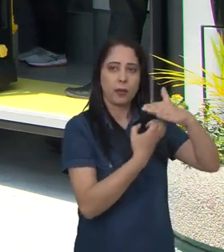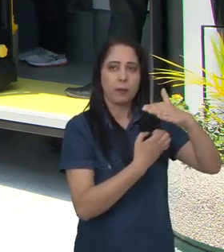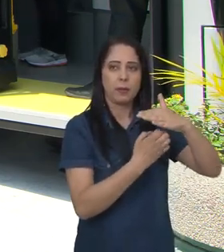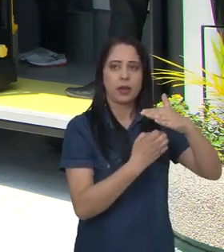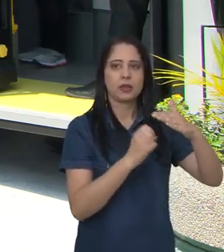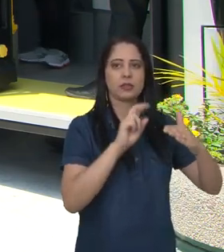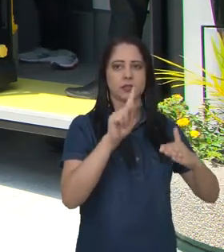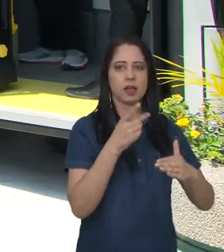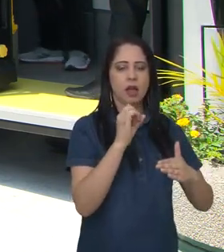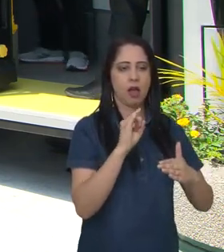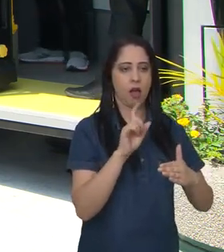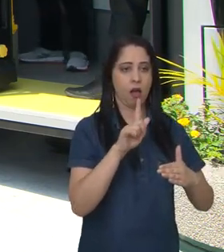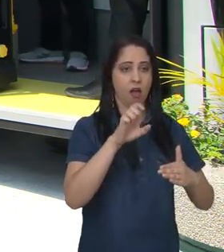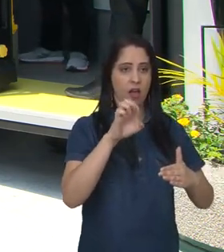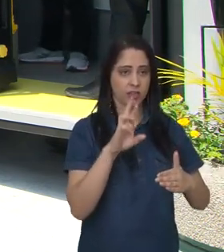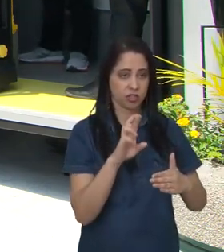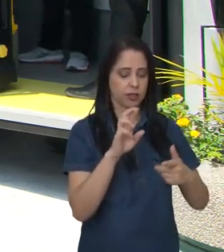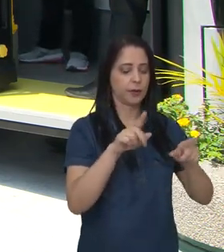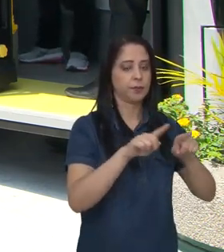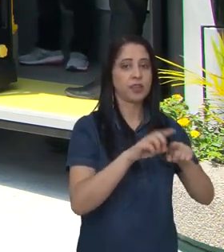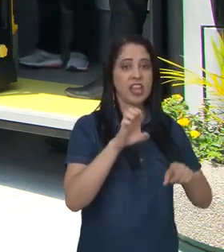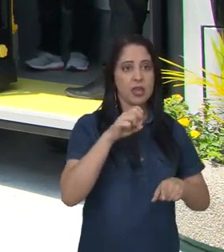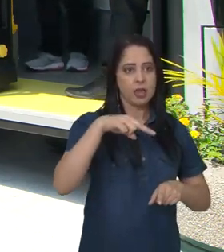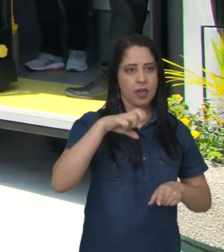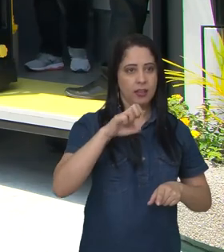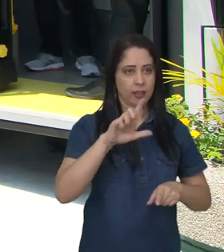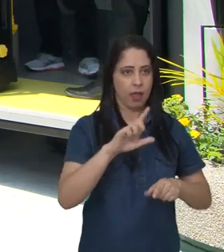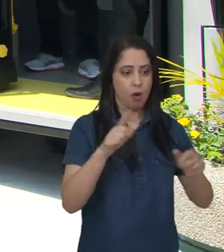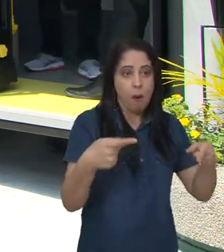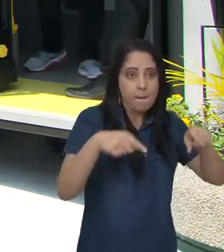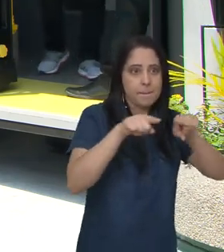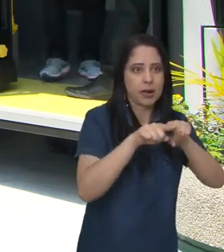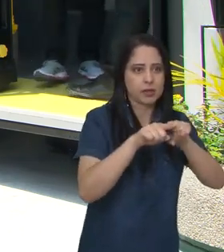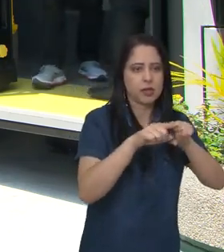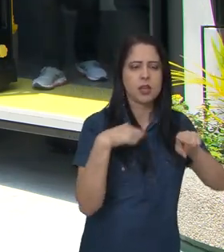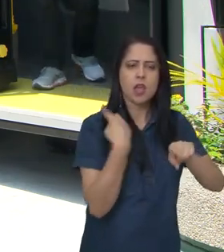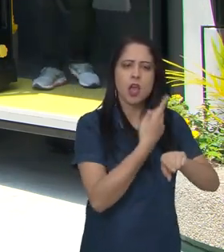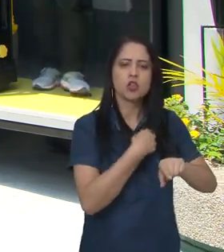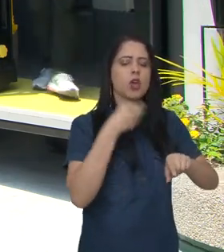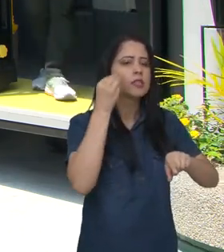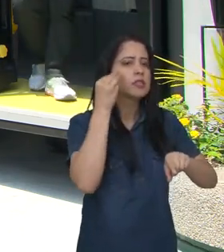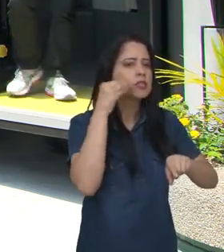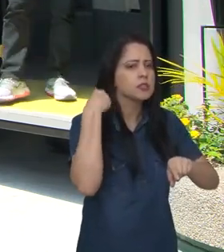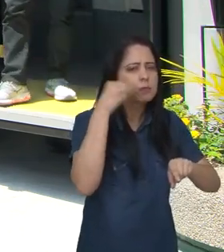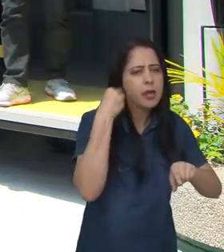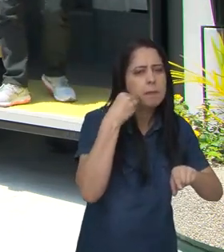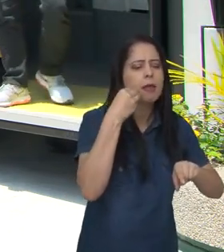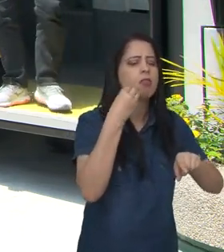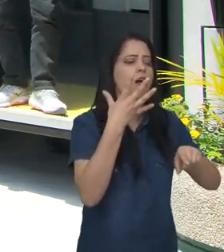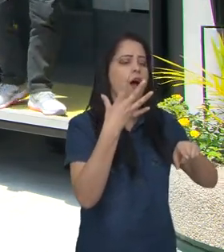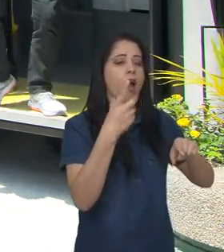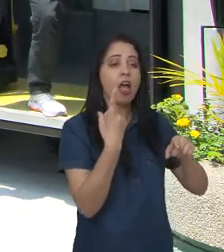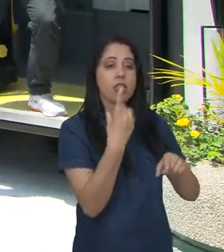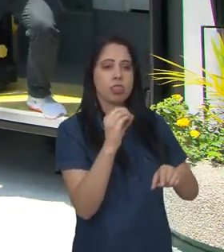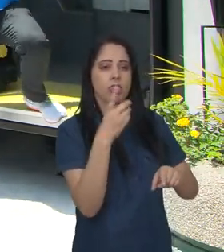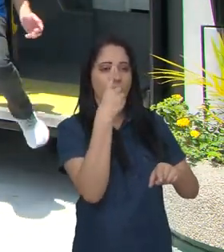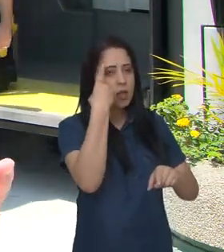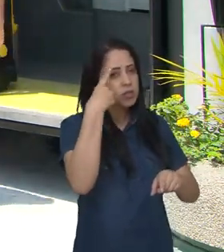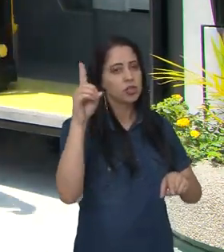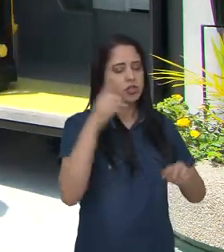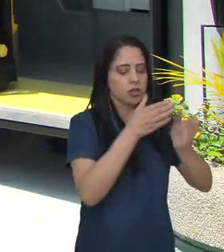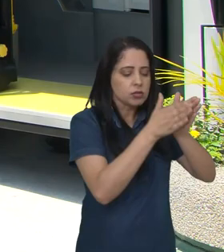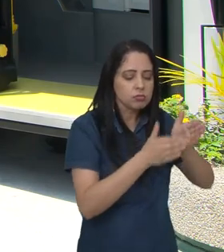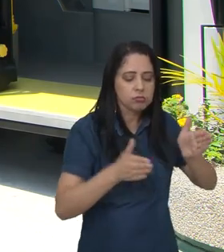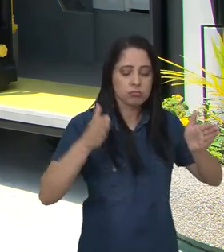Rider junto com a nielx para que a gente possa testá-lo aqui em São José por 10 dias tá é isso